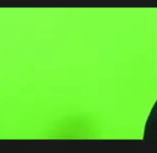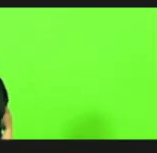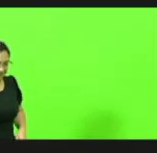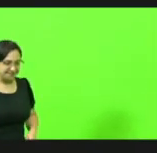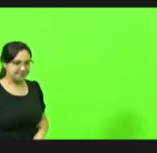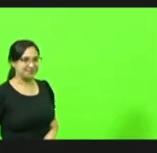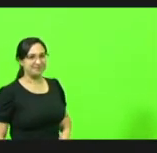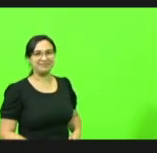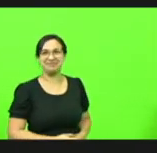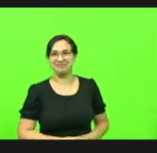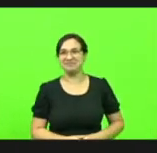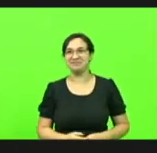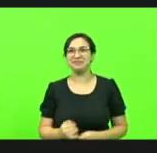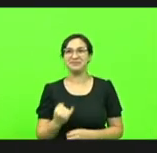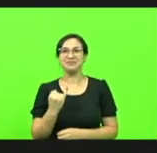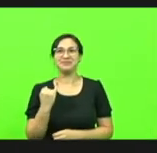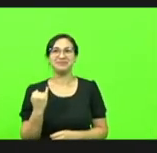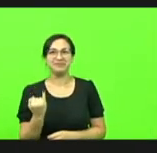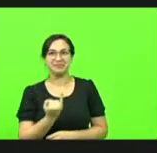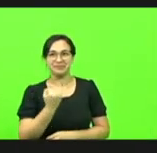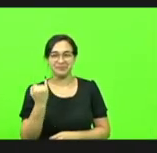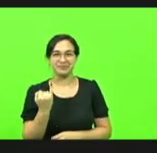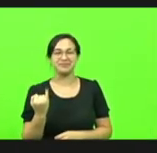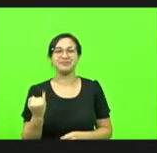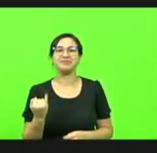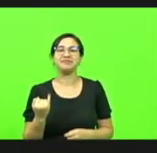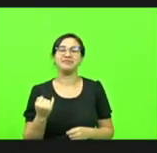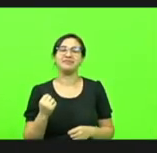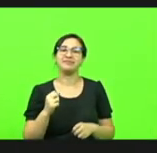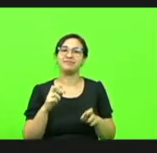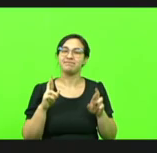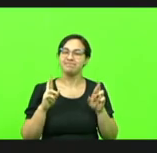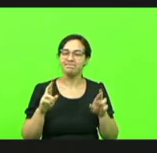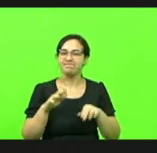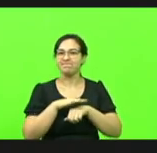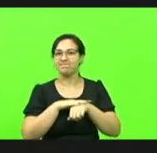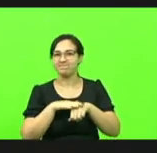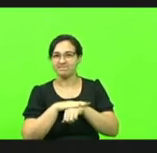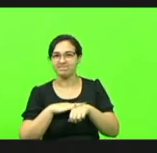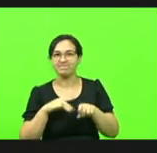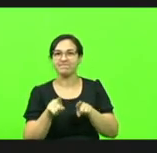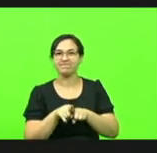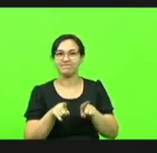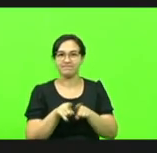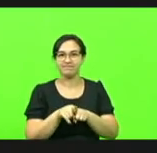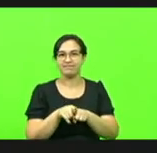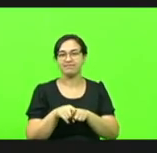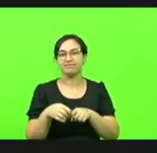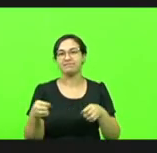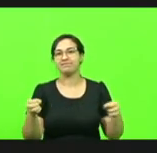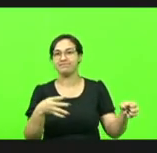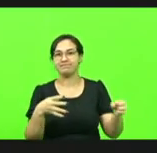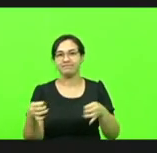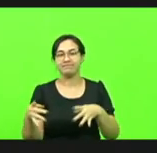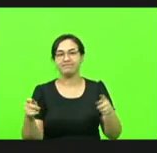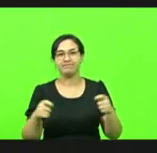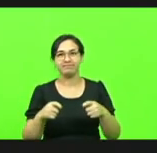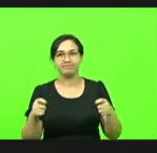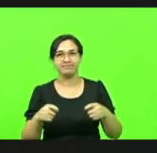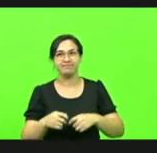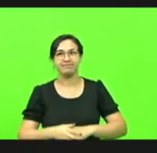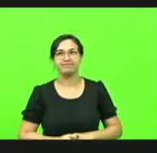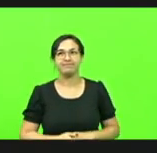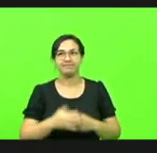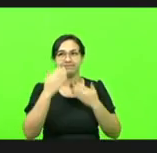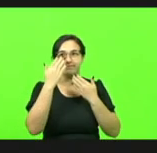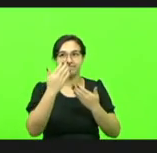esse debate e eu espero que a gente possa não só conversar, mas trilhar novos caminhos daqui para frente. Muito